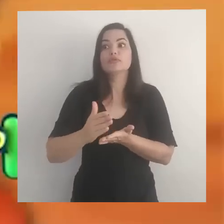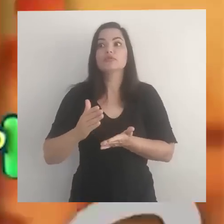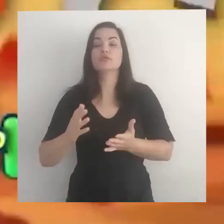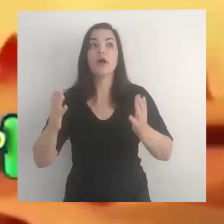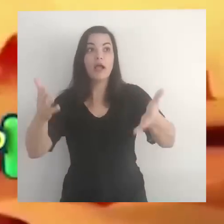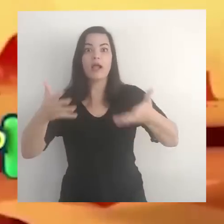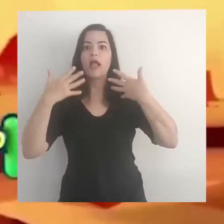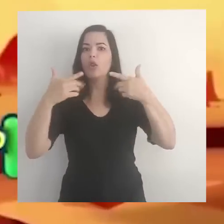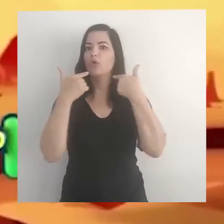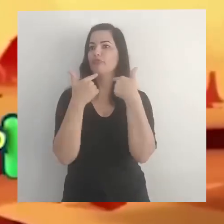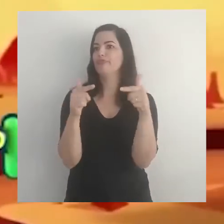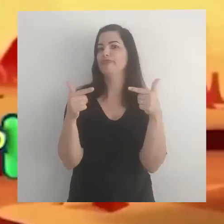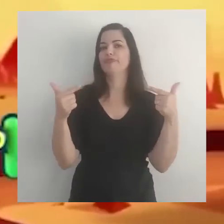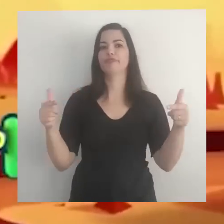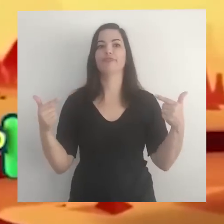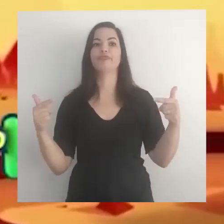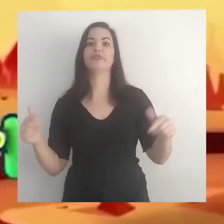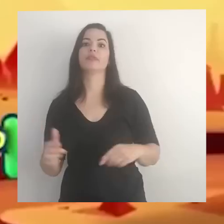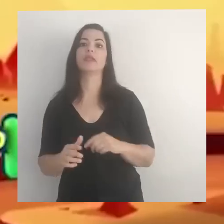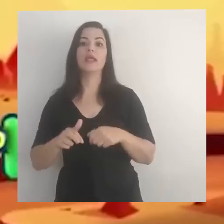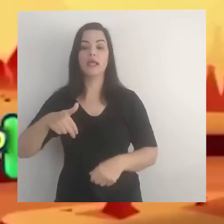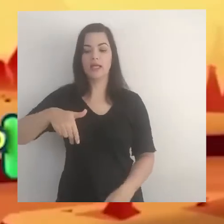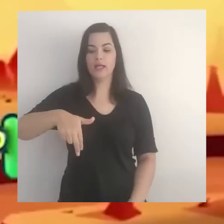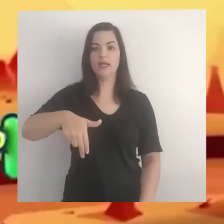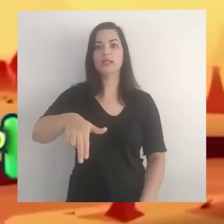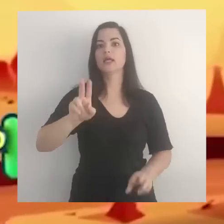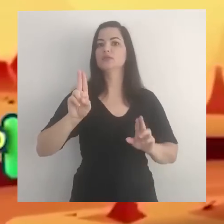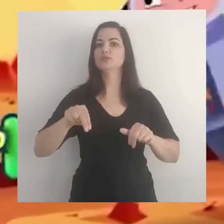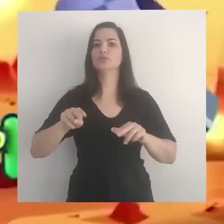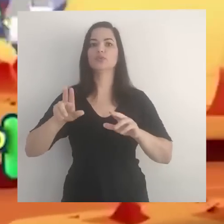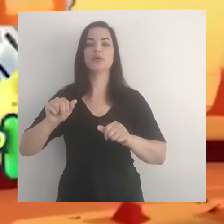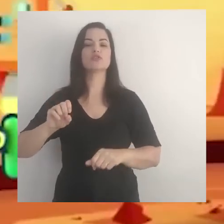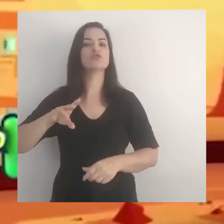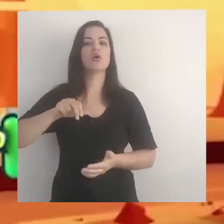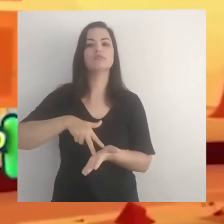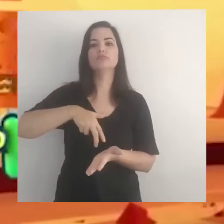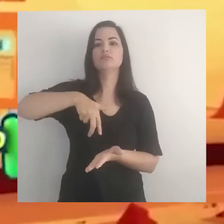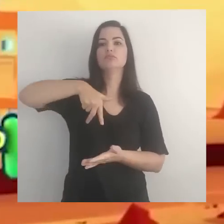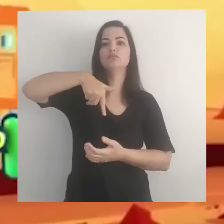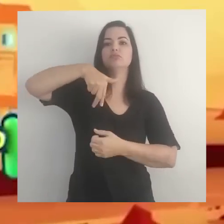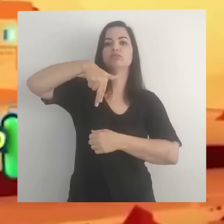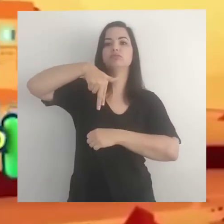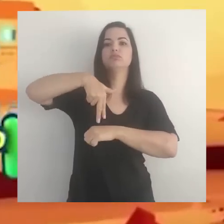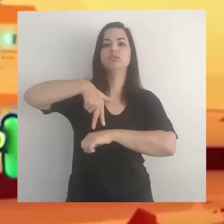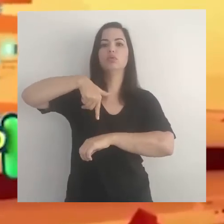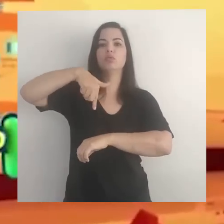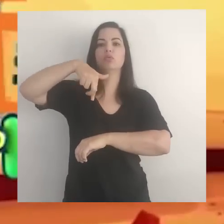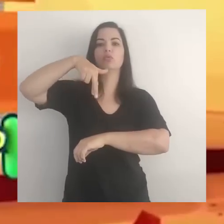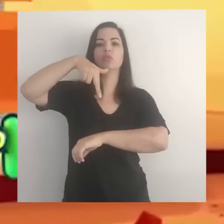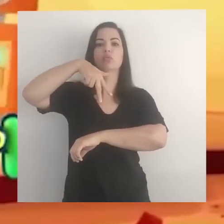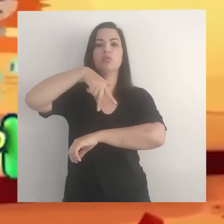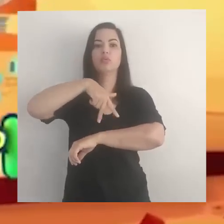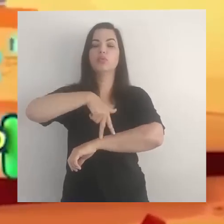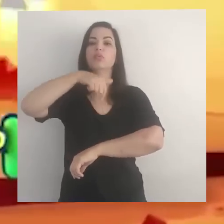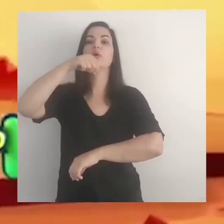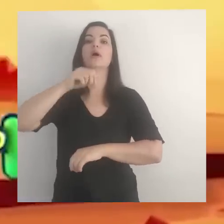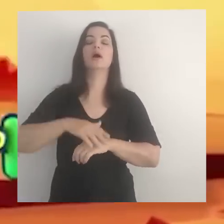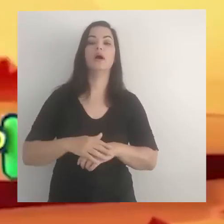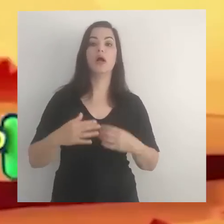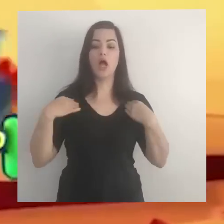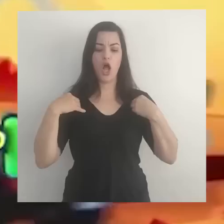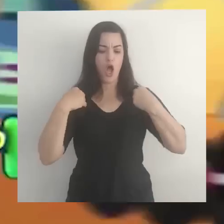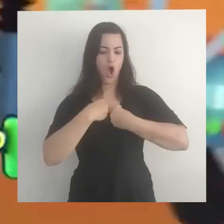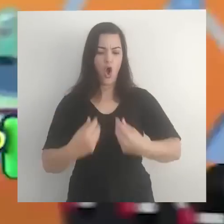nada quente. Em vez de caminhar, flutuar, esqueça qualquer roupa. Calça, bermuda,